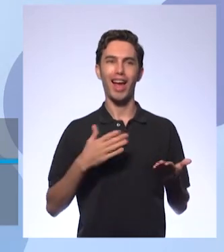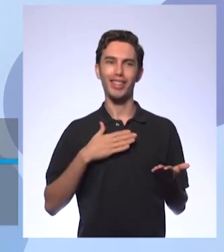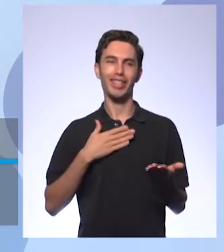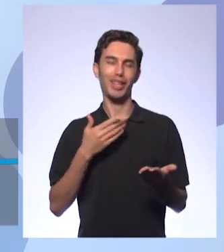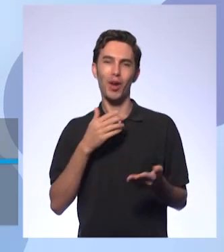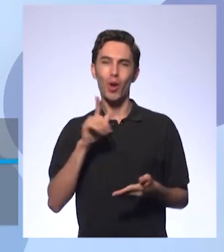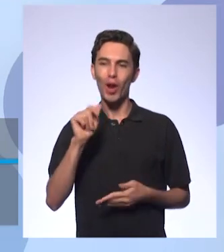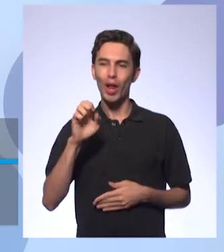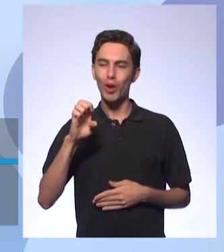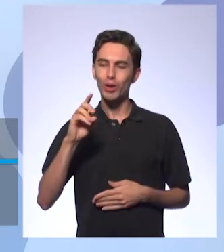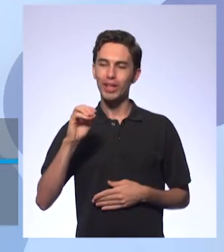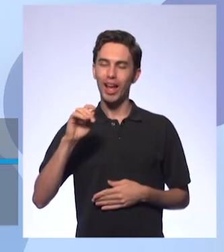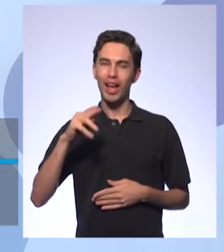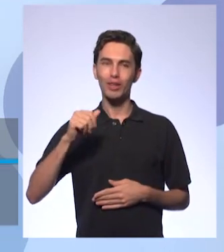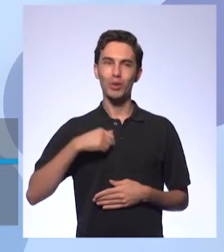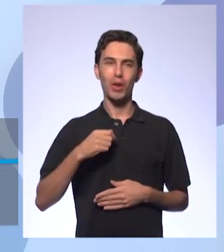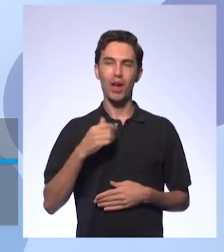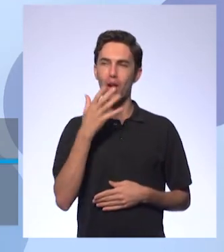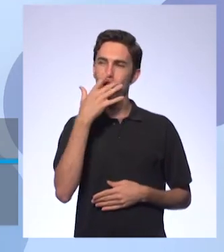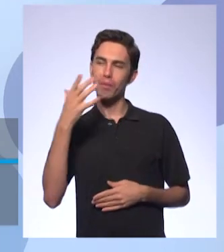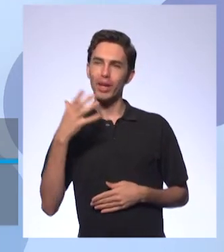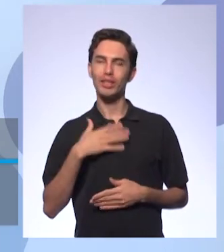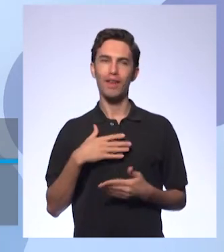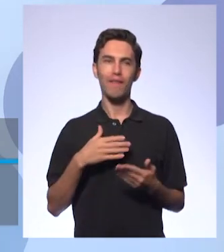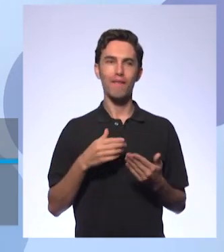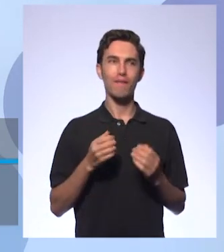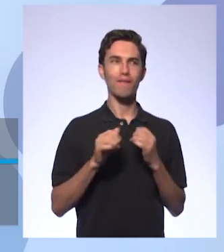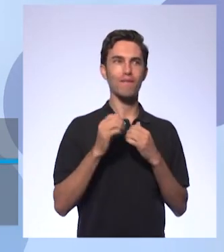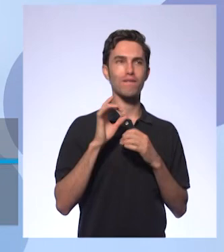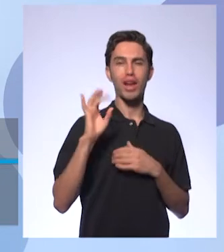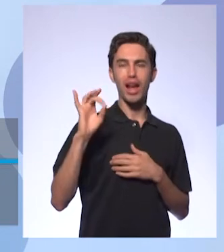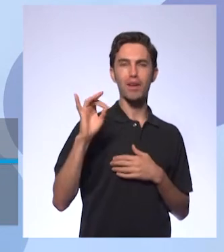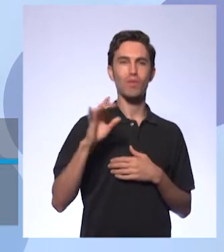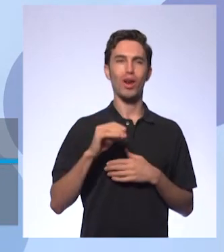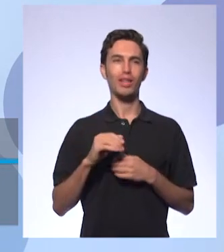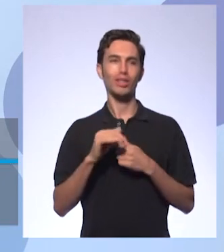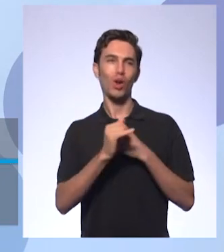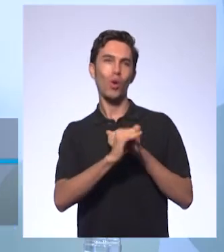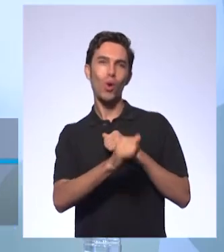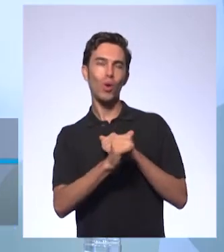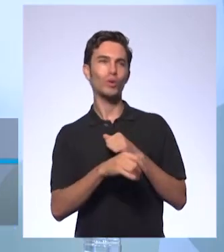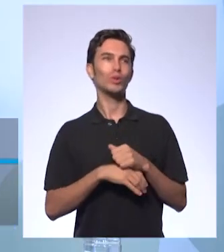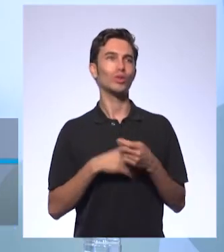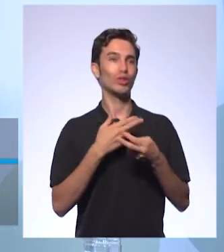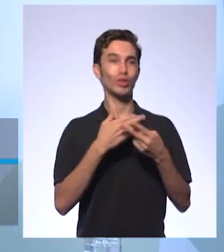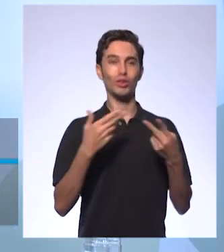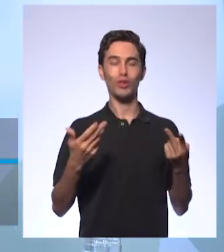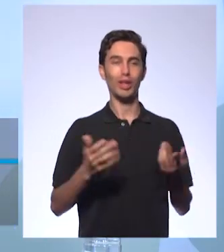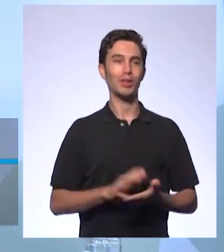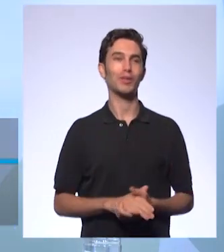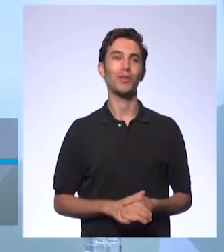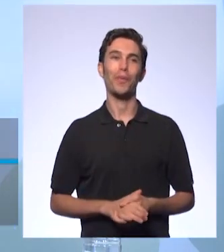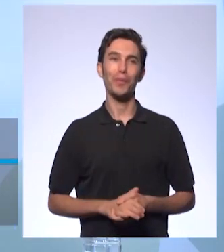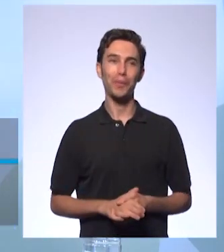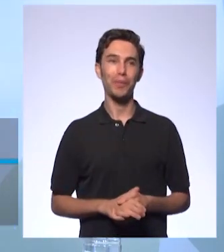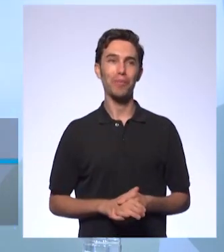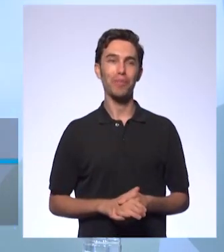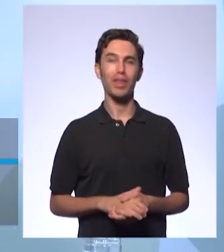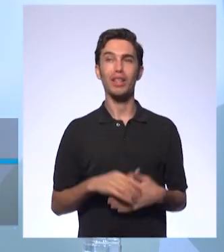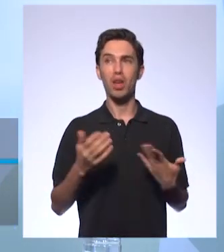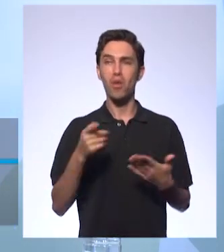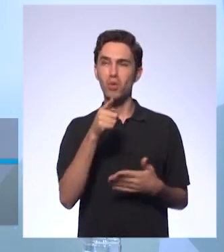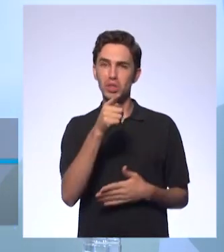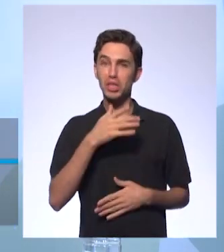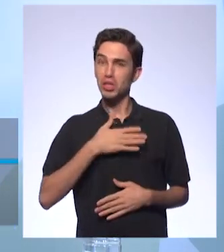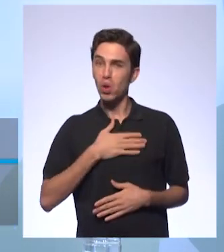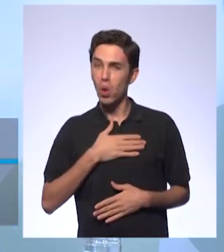aqui. O Leonardo, romance, aventura, conto, fábula, ação, livros de cordel, entre outros. Então, acho que você lendo aquilo que você gosta, mesmo que seja o